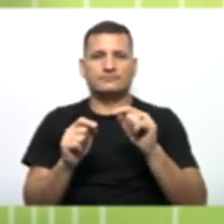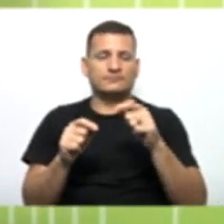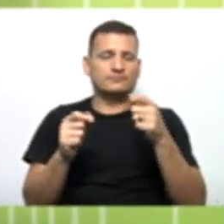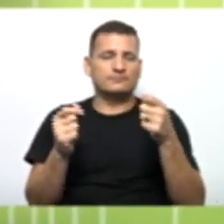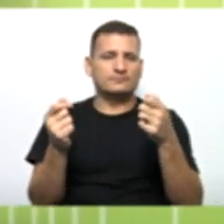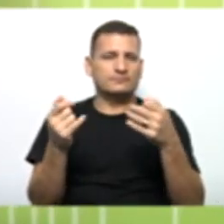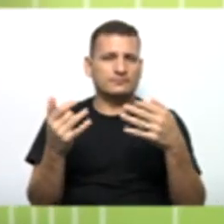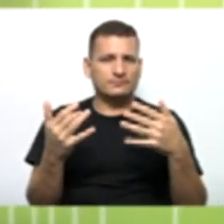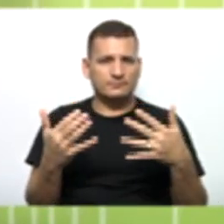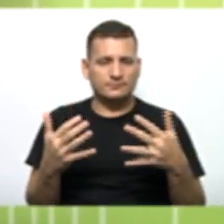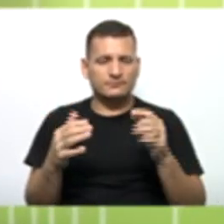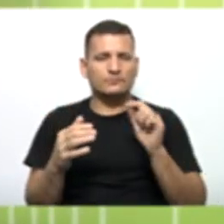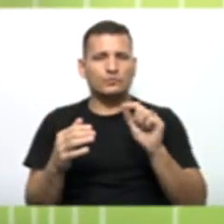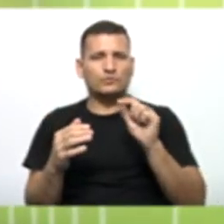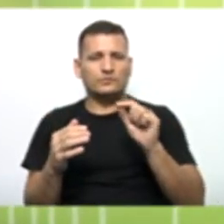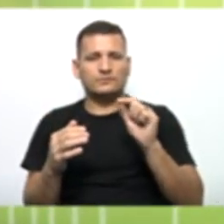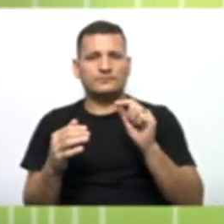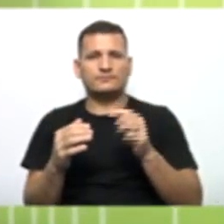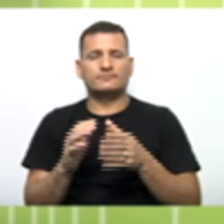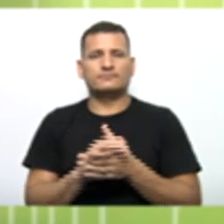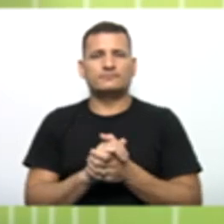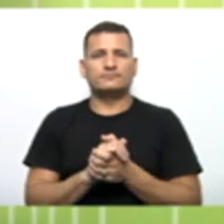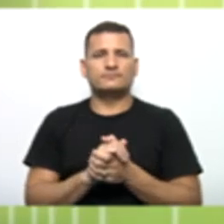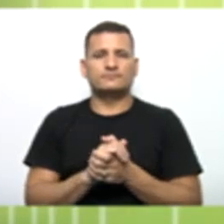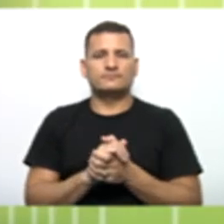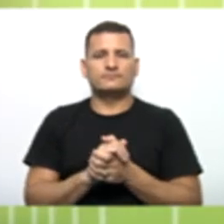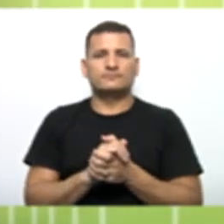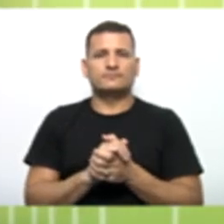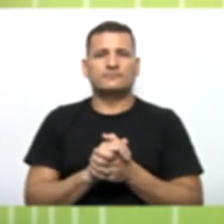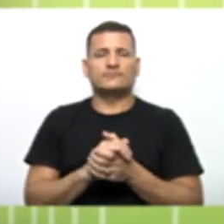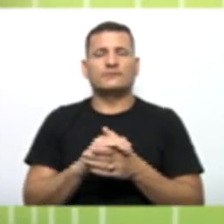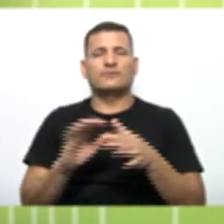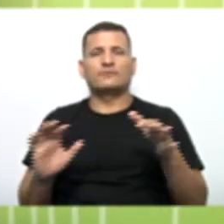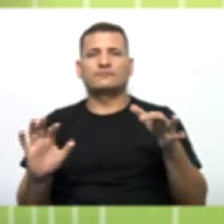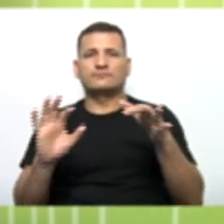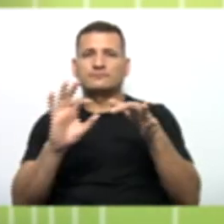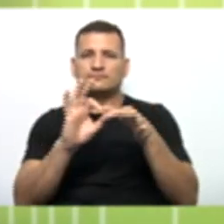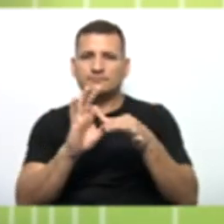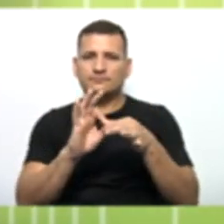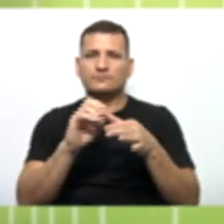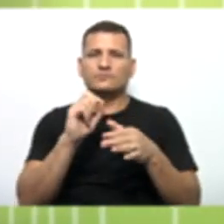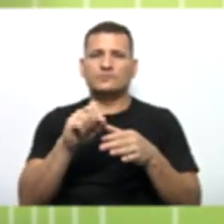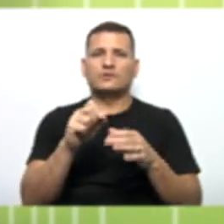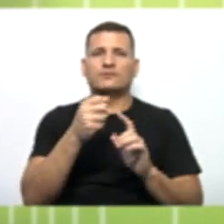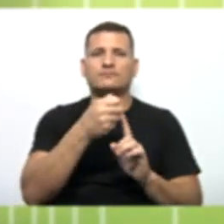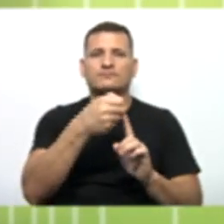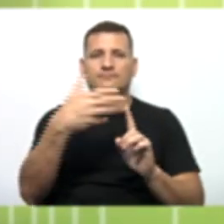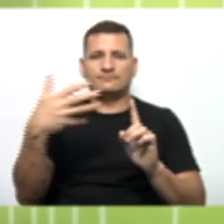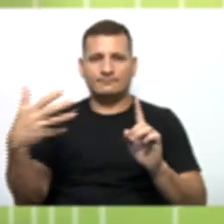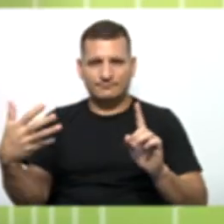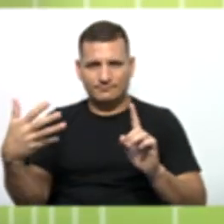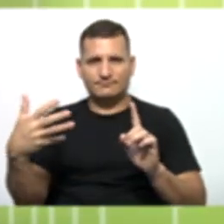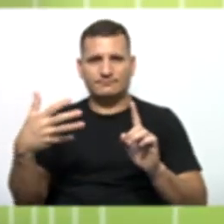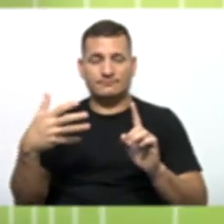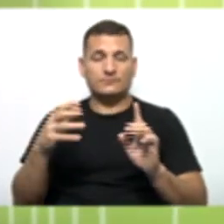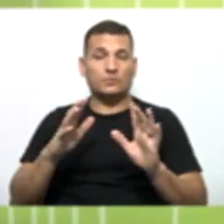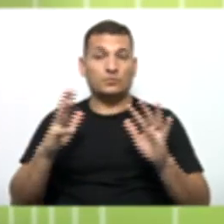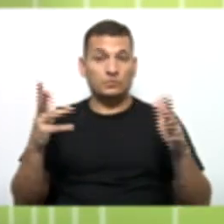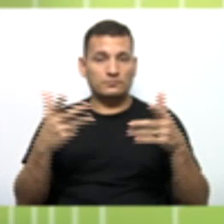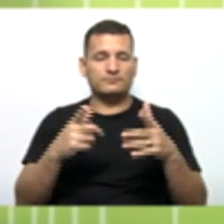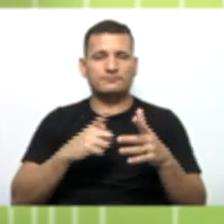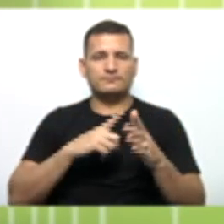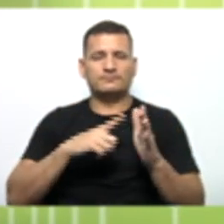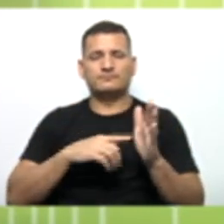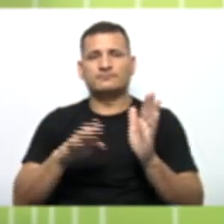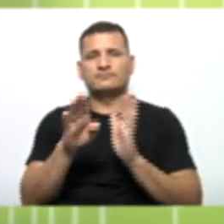descrever o que é uma extensão, o que é uma agregação, certo? Isso daí tudo tem uma